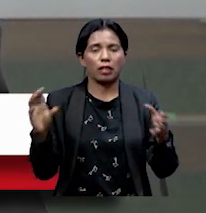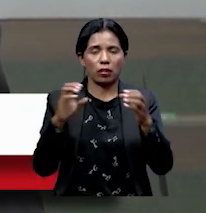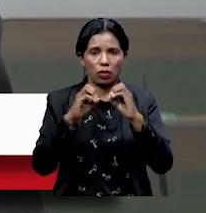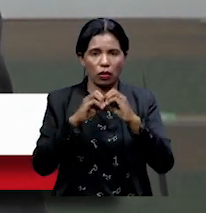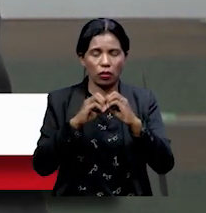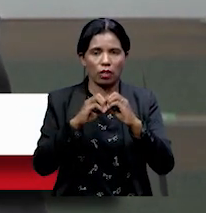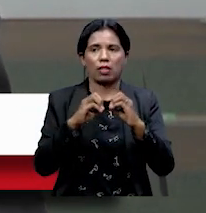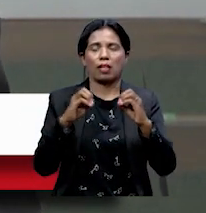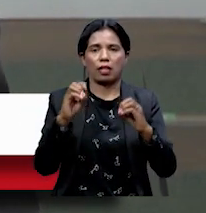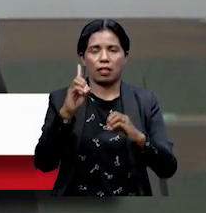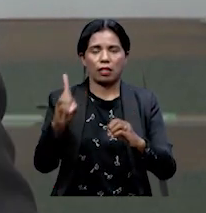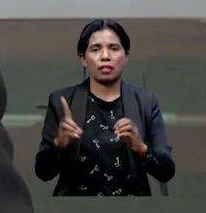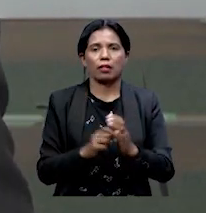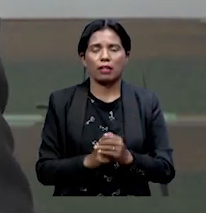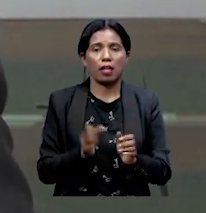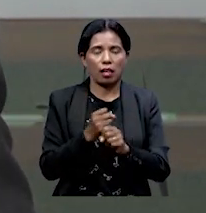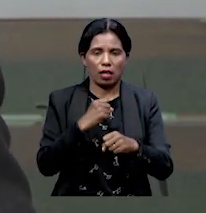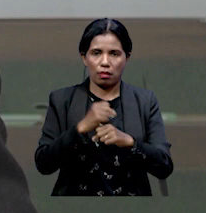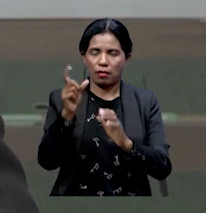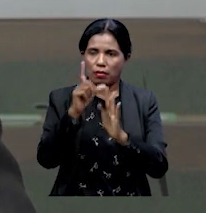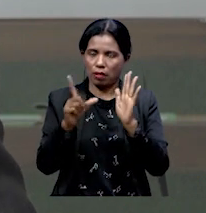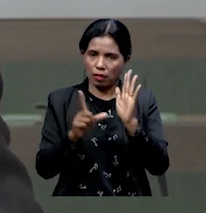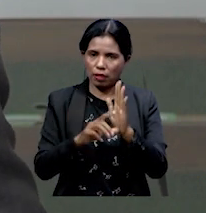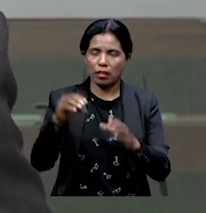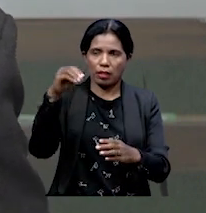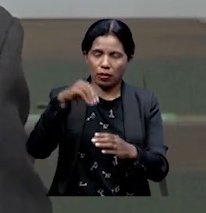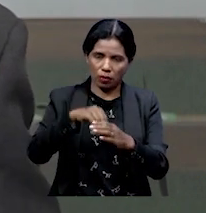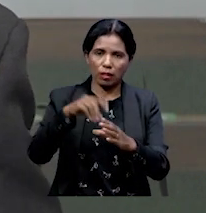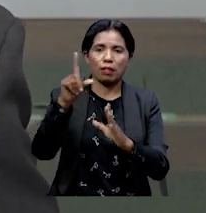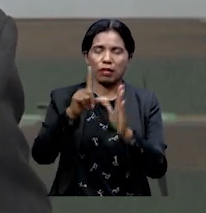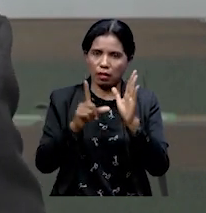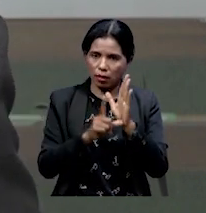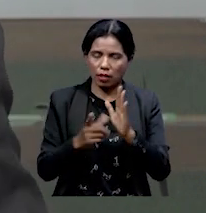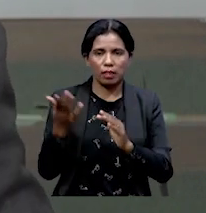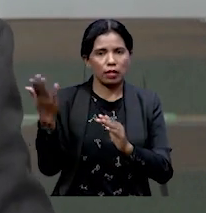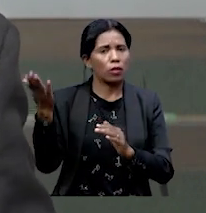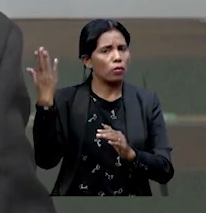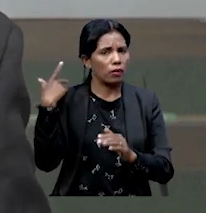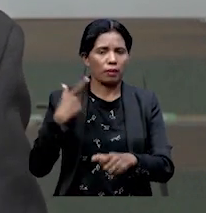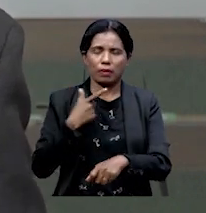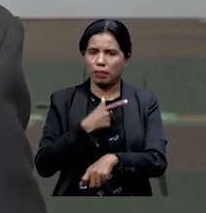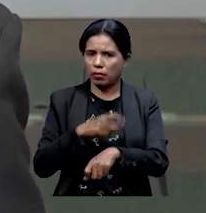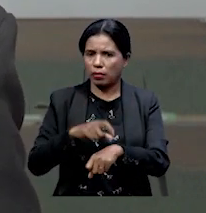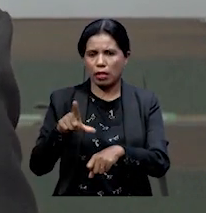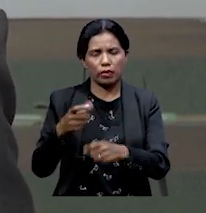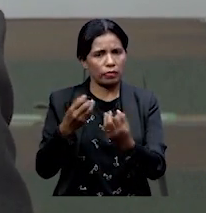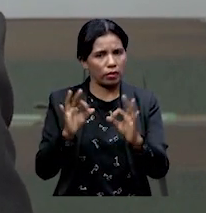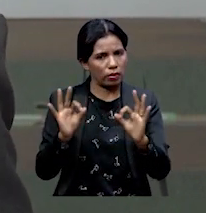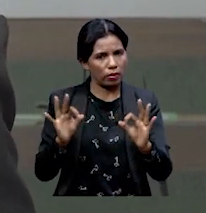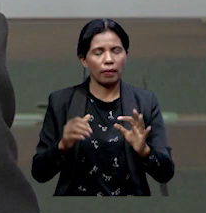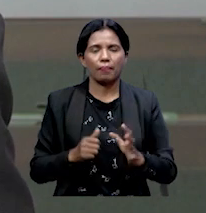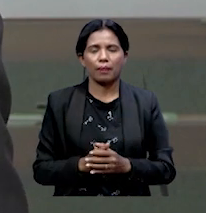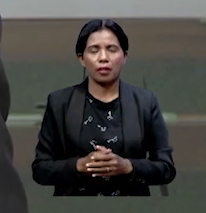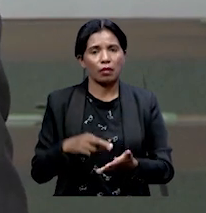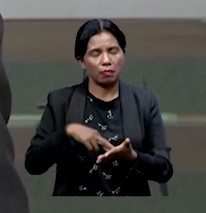nebe halo lei, inclui lei sir nebe o Parlamento halo tiono,